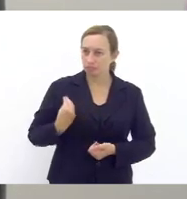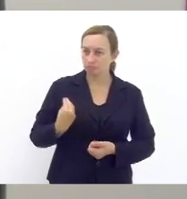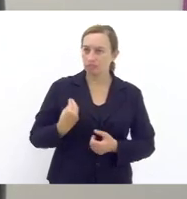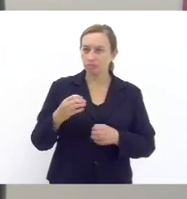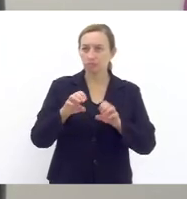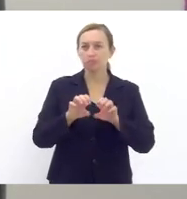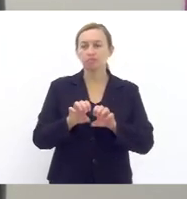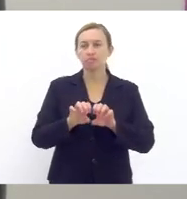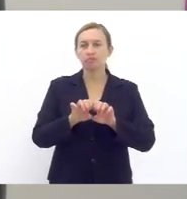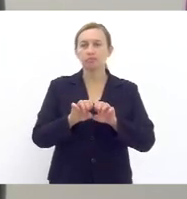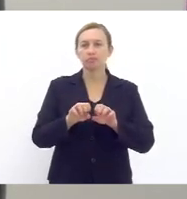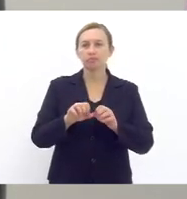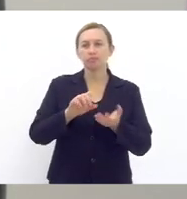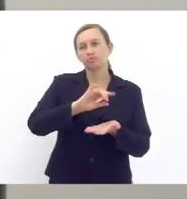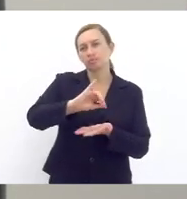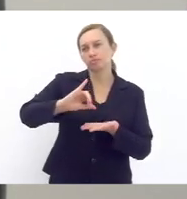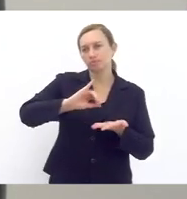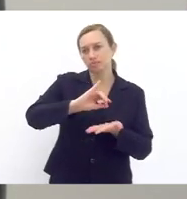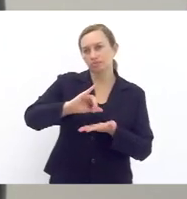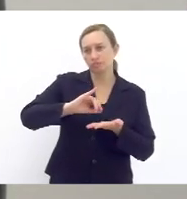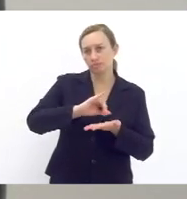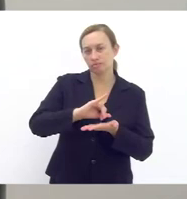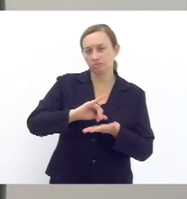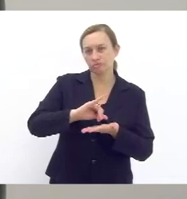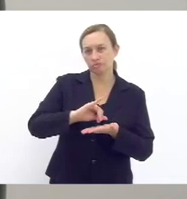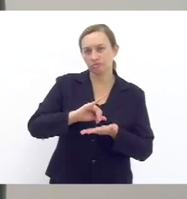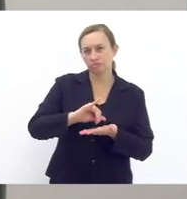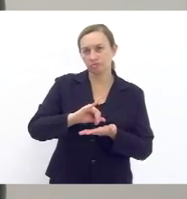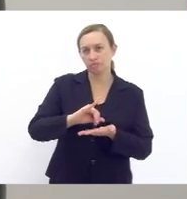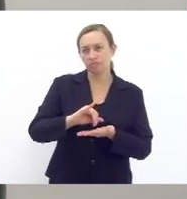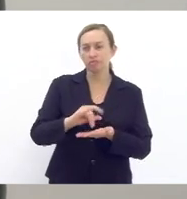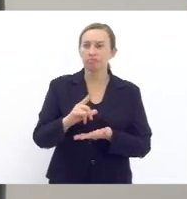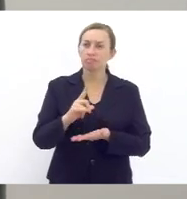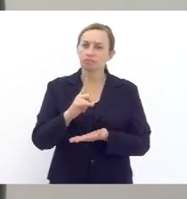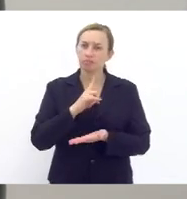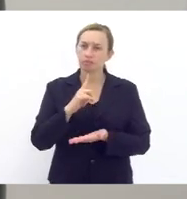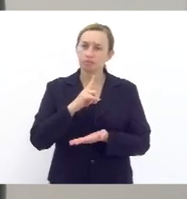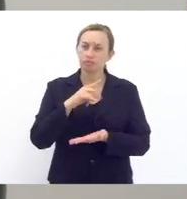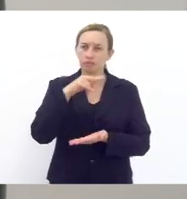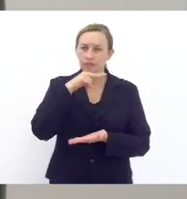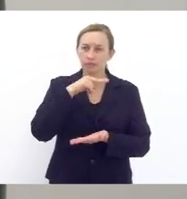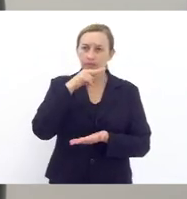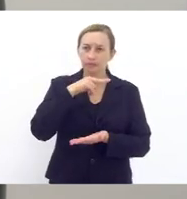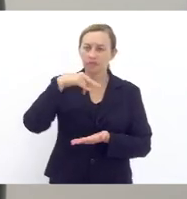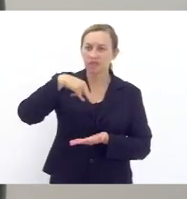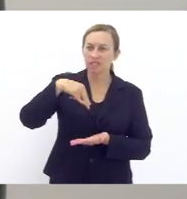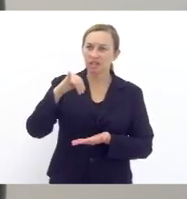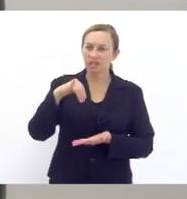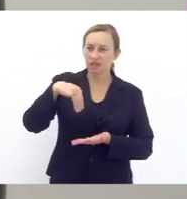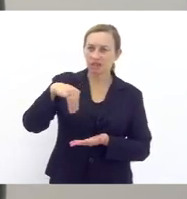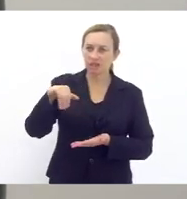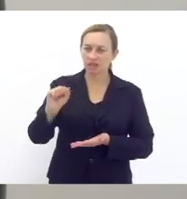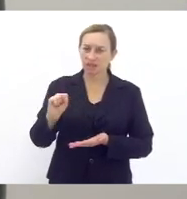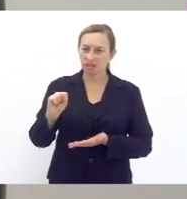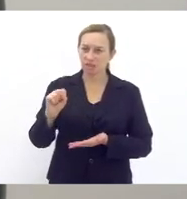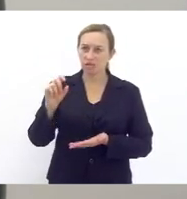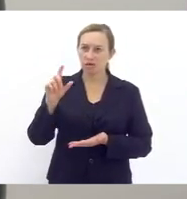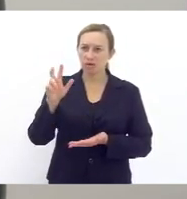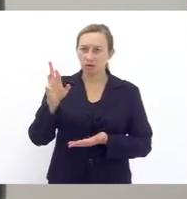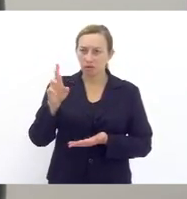capitalista eugenista que ainda tem netos de Nina Rodrigues governando